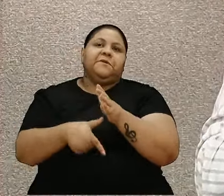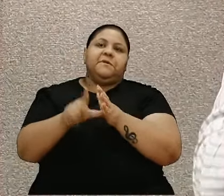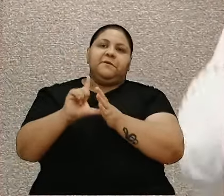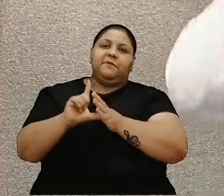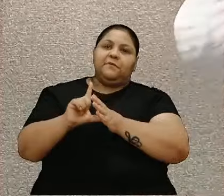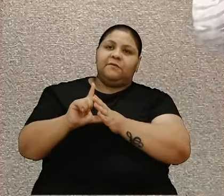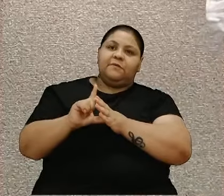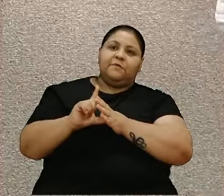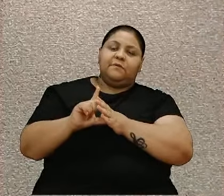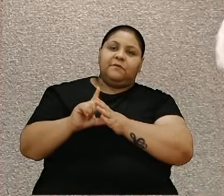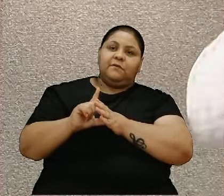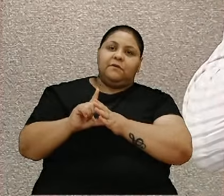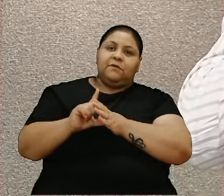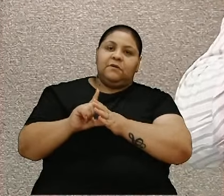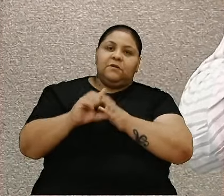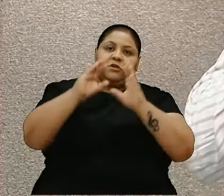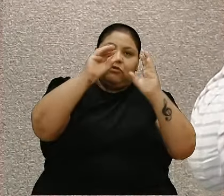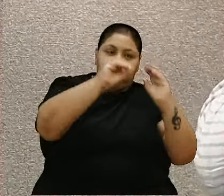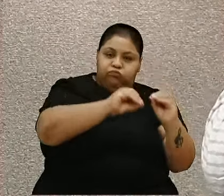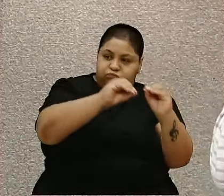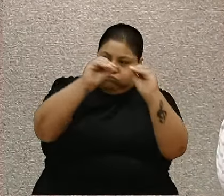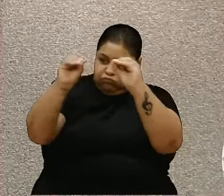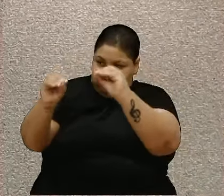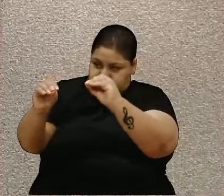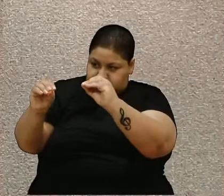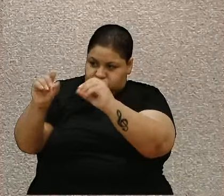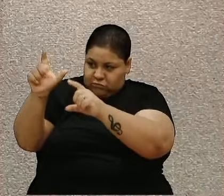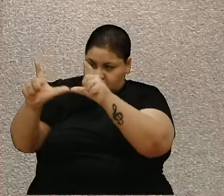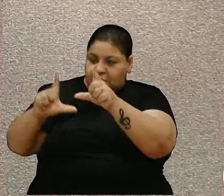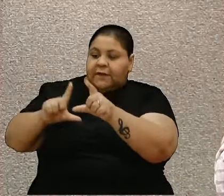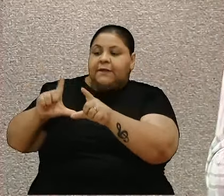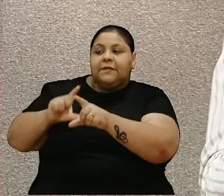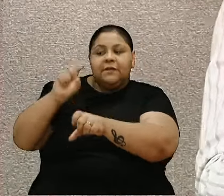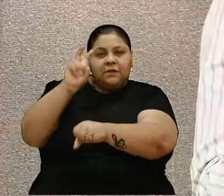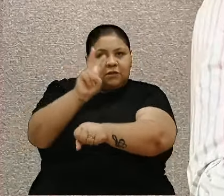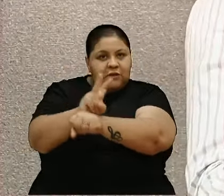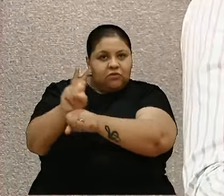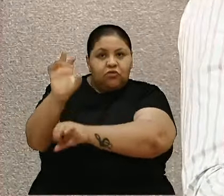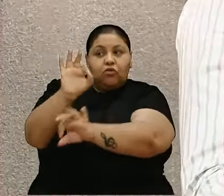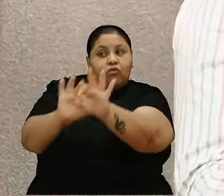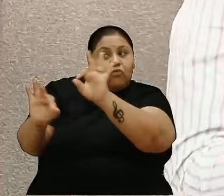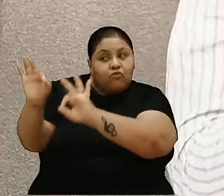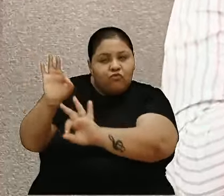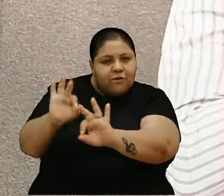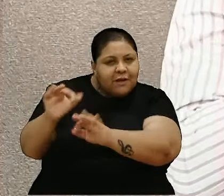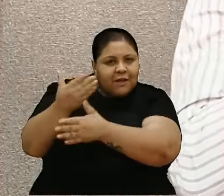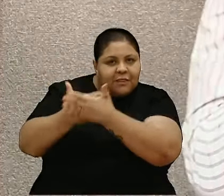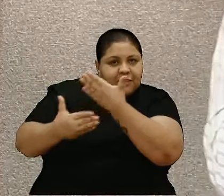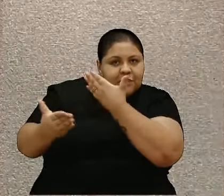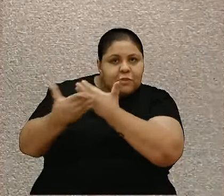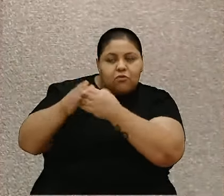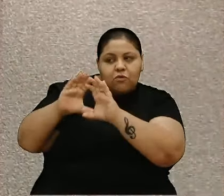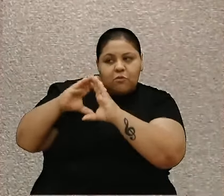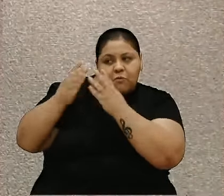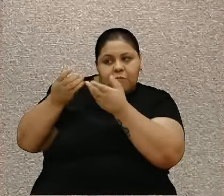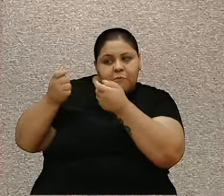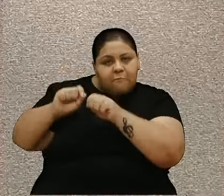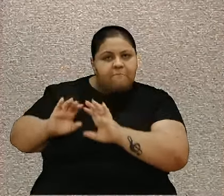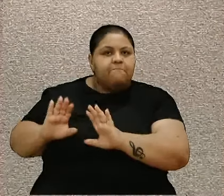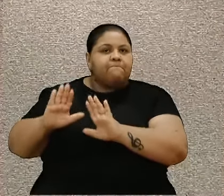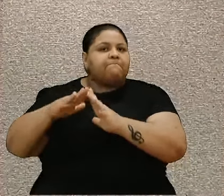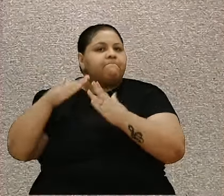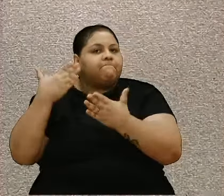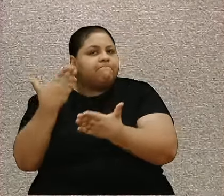a comunidade para lá, a gente tem que ter o cuidado de levar tudo que ela necessita. Escola,